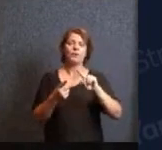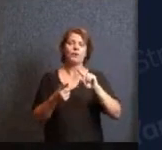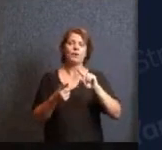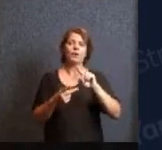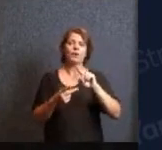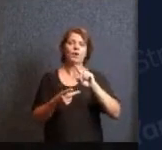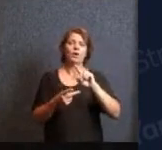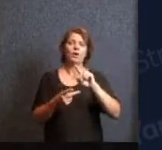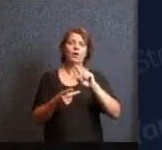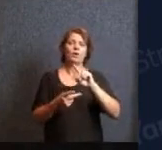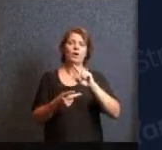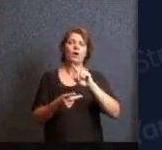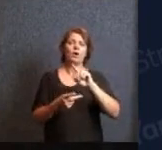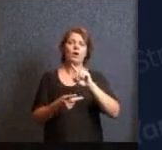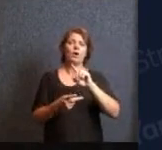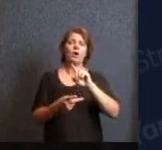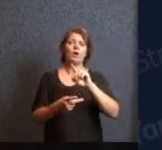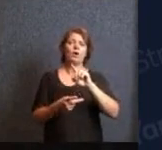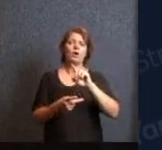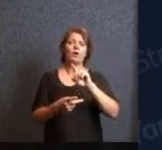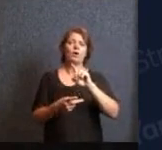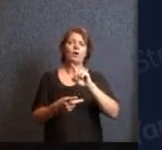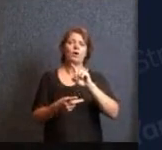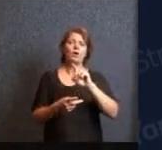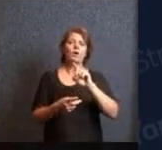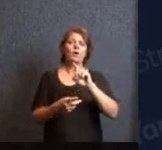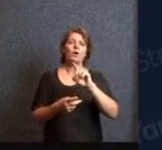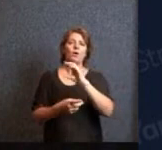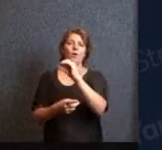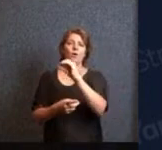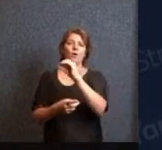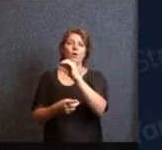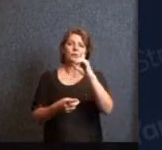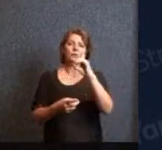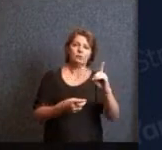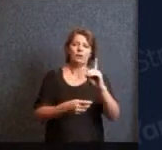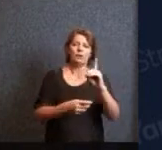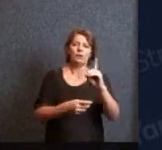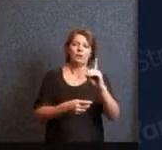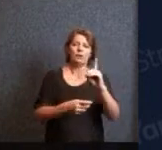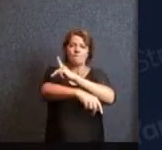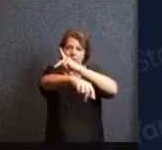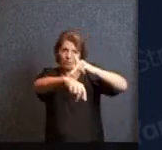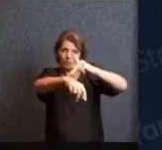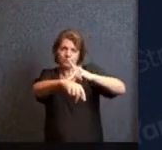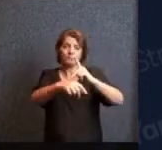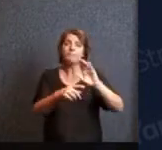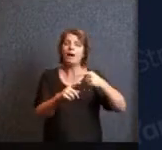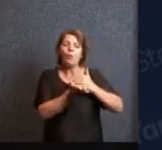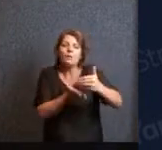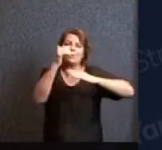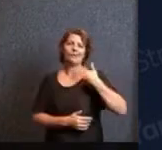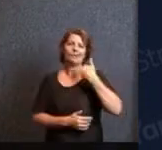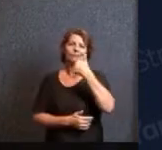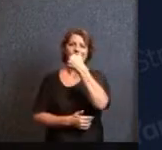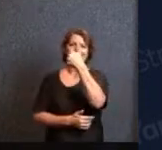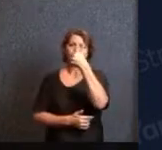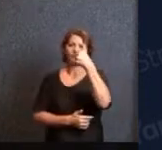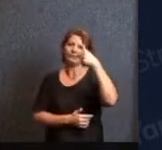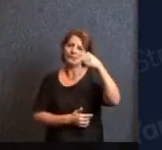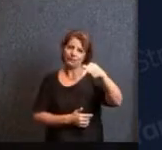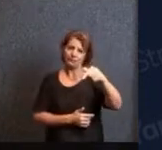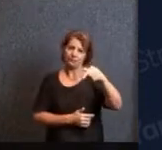e antes disso estive em sala de aula desde os meus 17 anos, e então eu sempre respirei